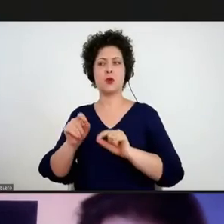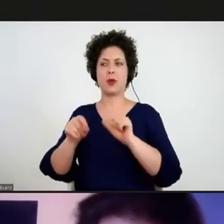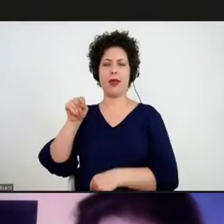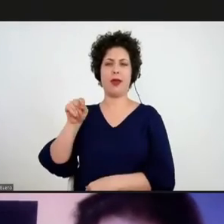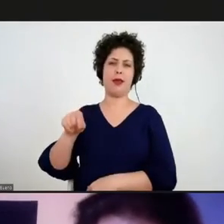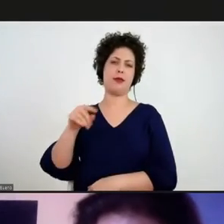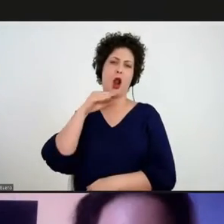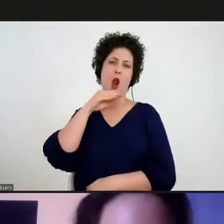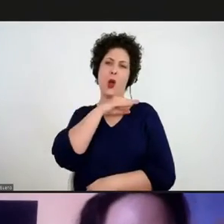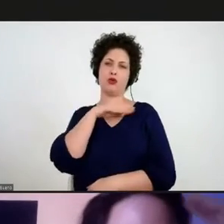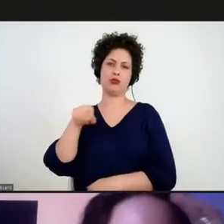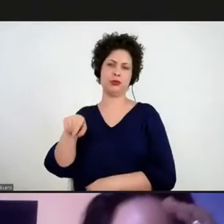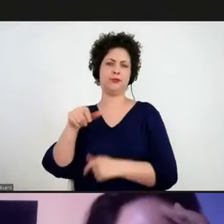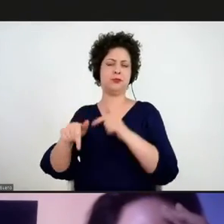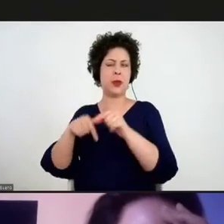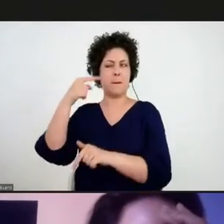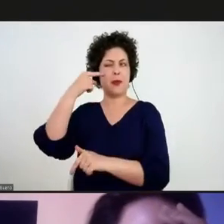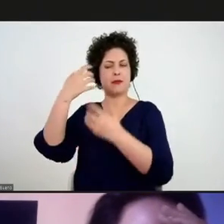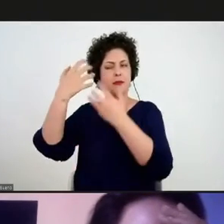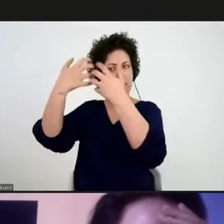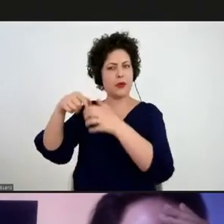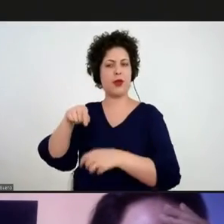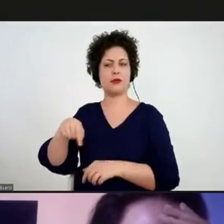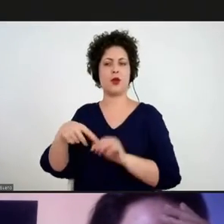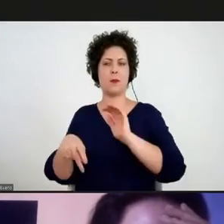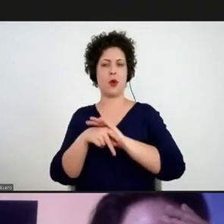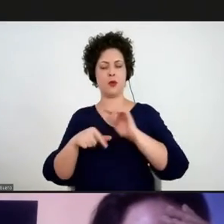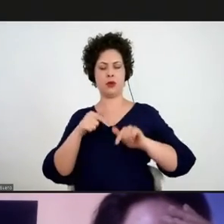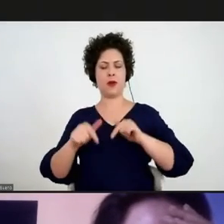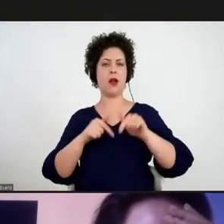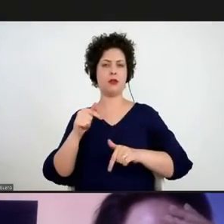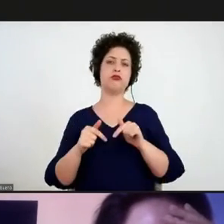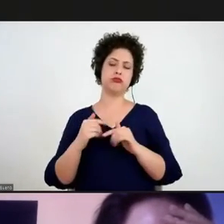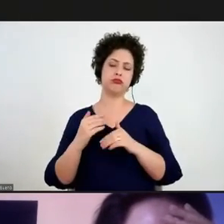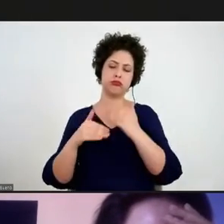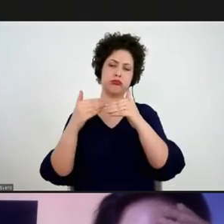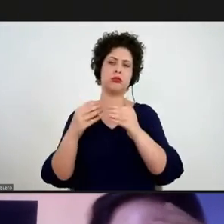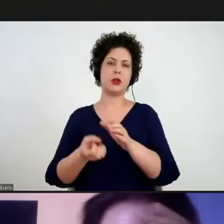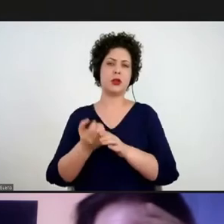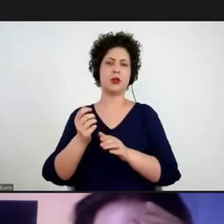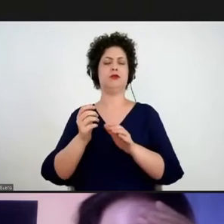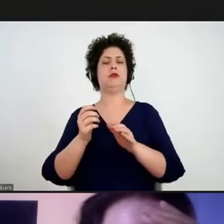essa lógica com o seu próprio trabalho, não é? E aí, na